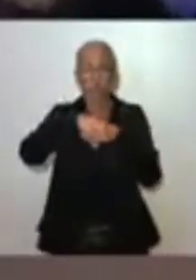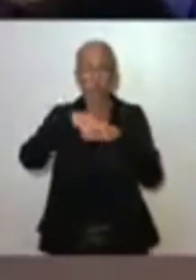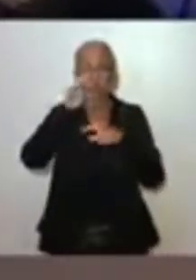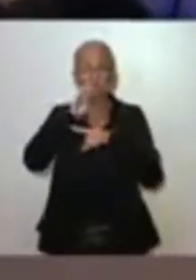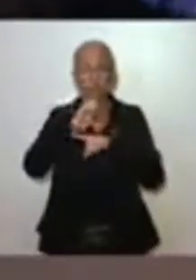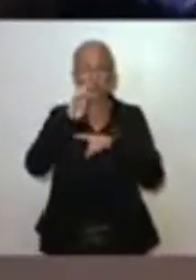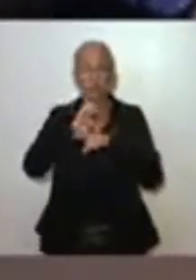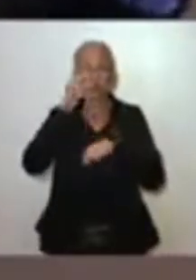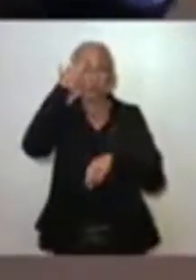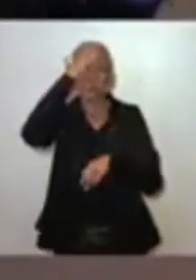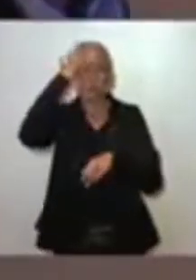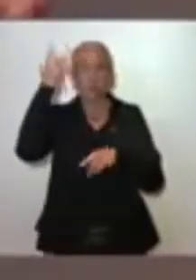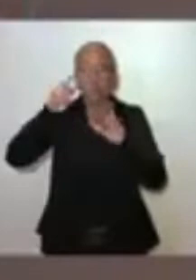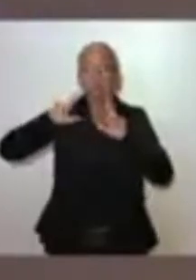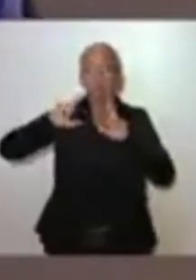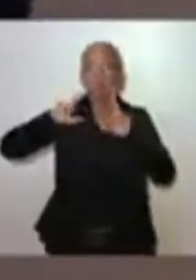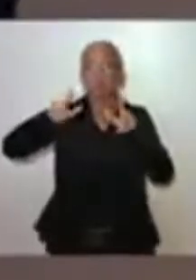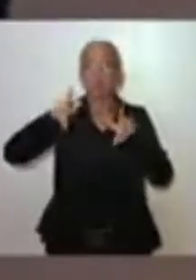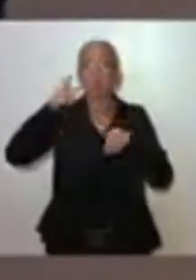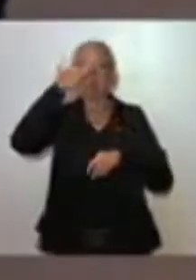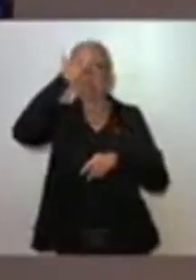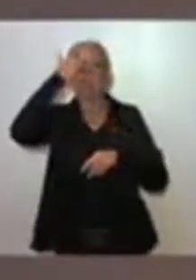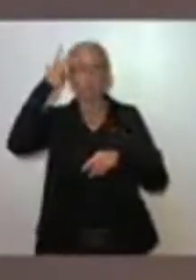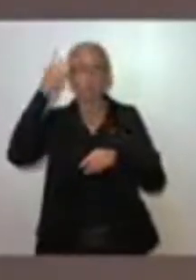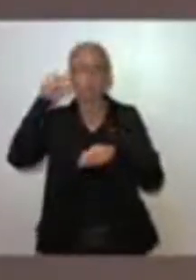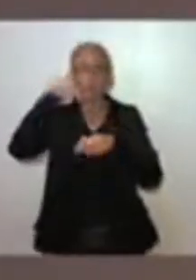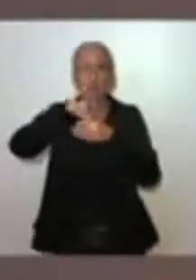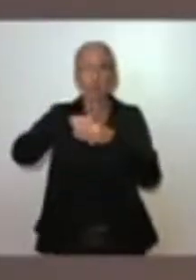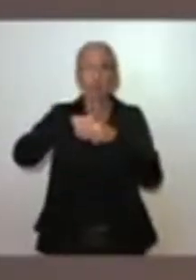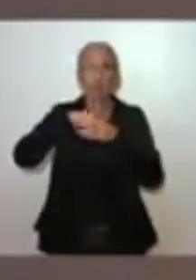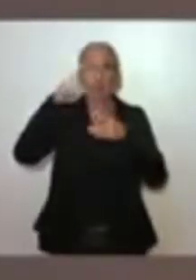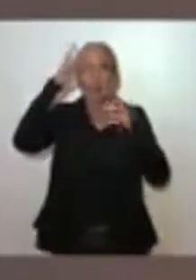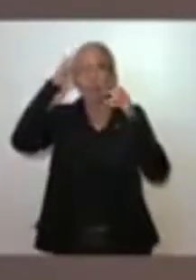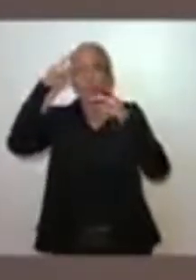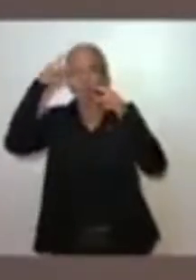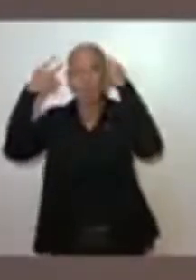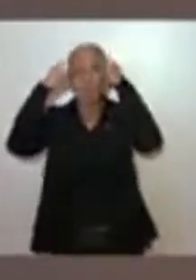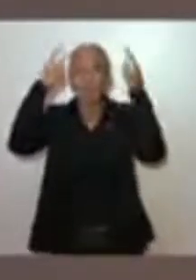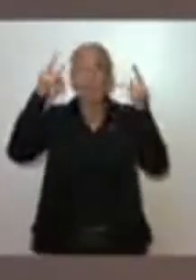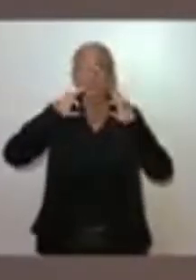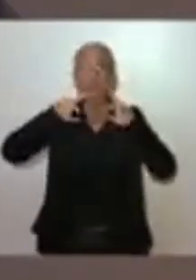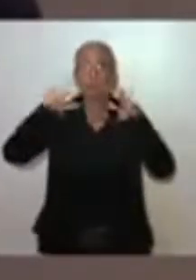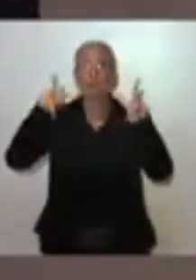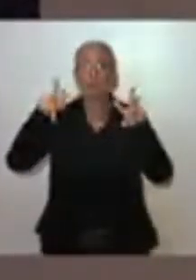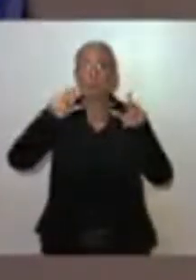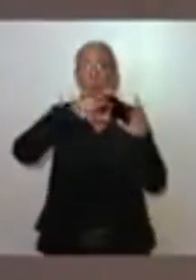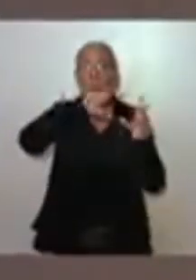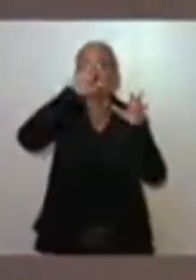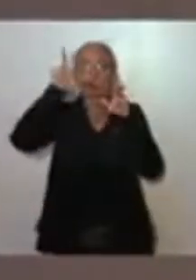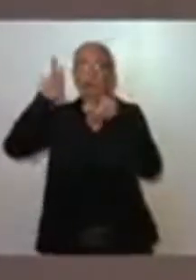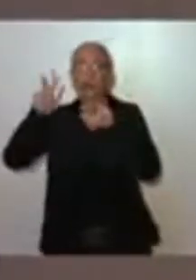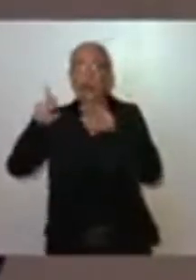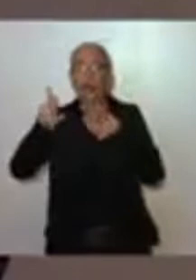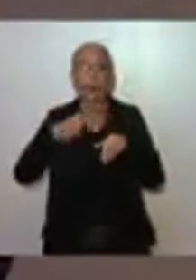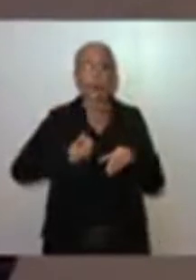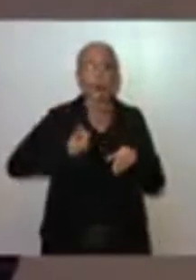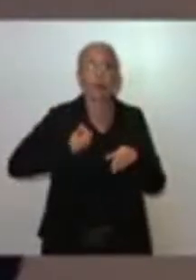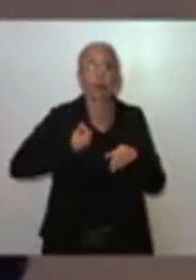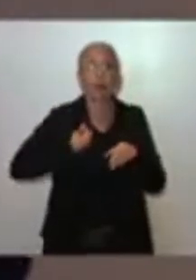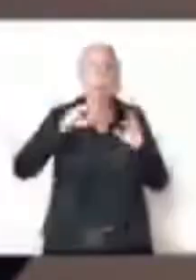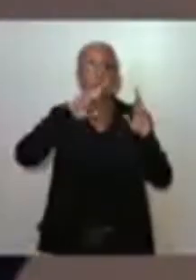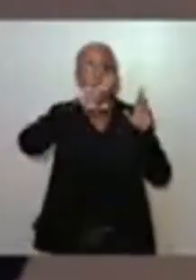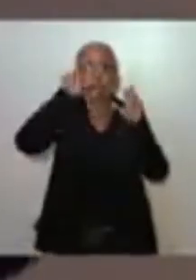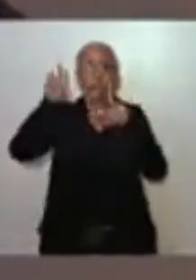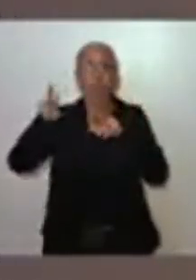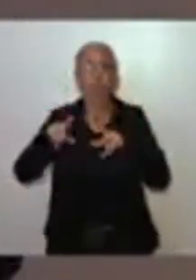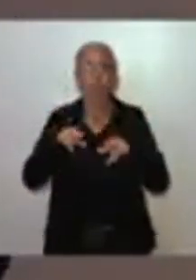estado São pessoas diferentes São pessoas que têm visões diferentes a vida é plural e portanto as pessoas não pensam igual